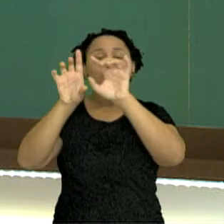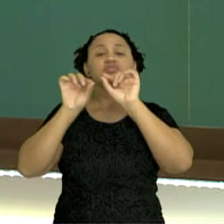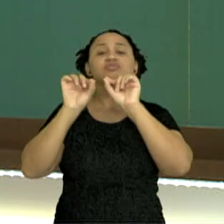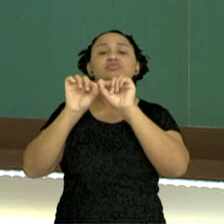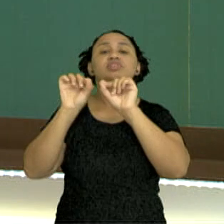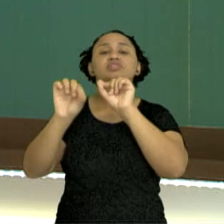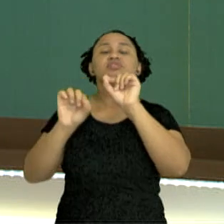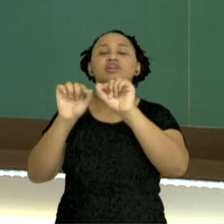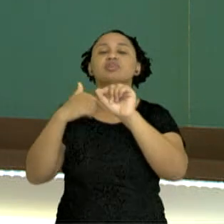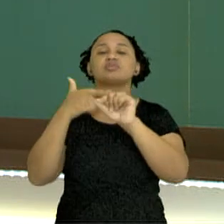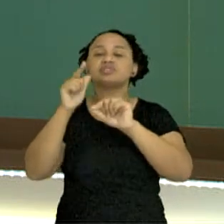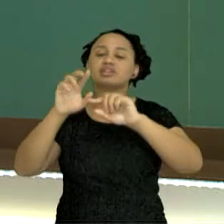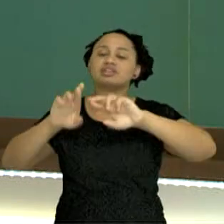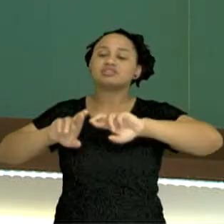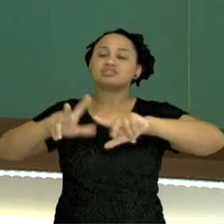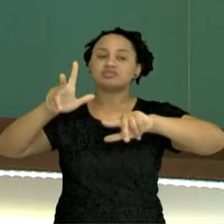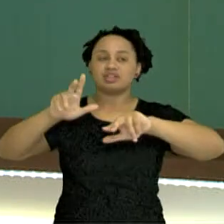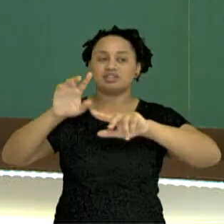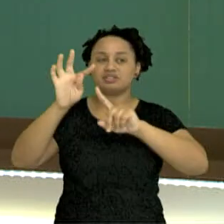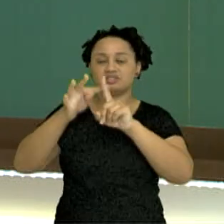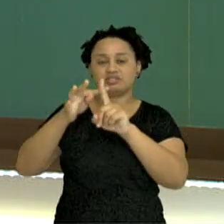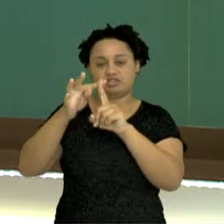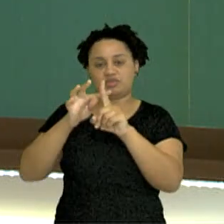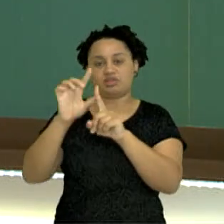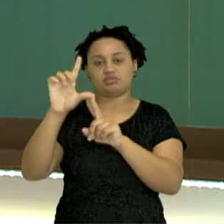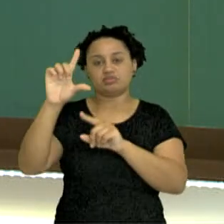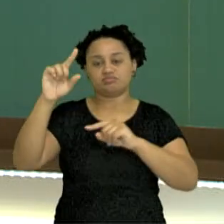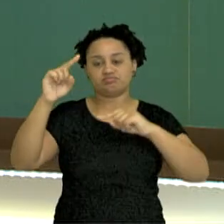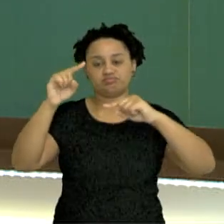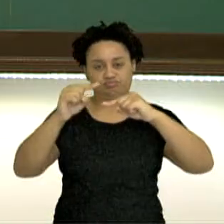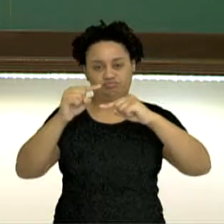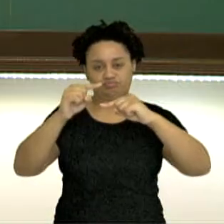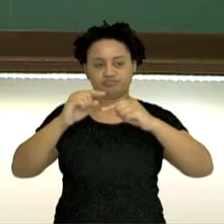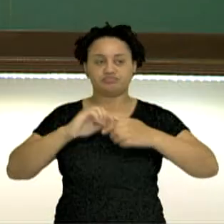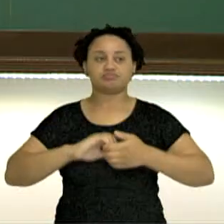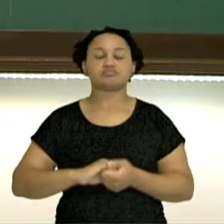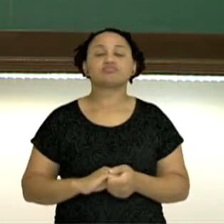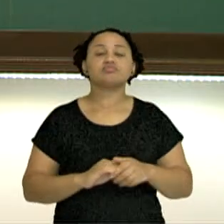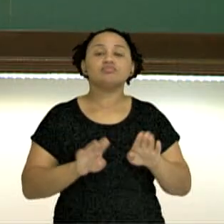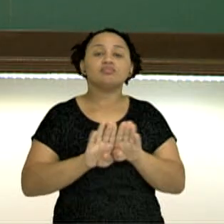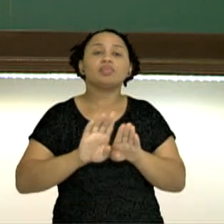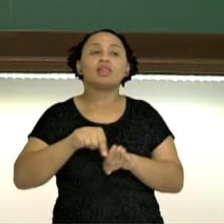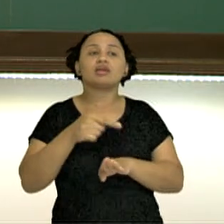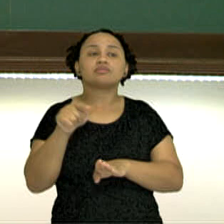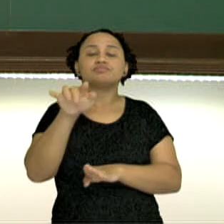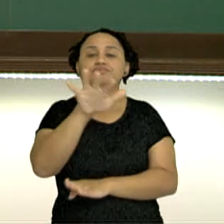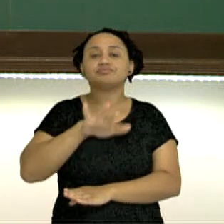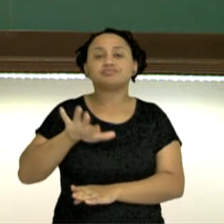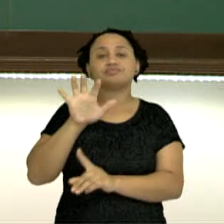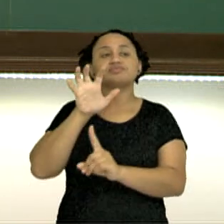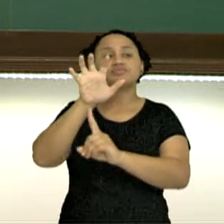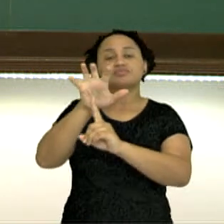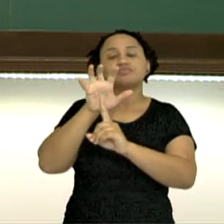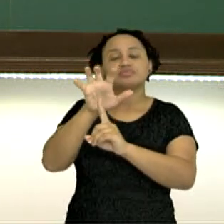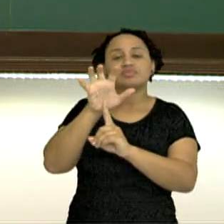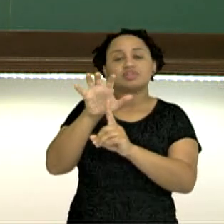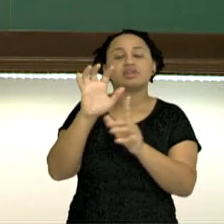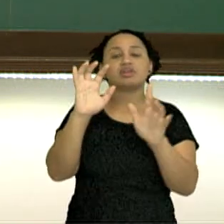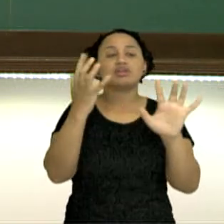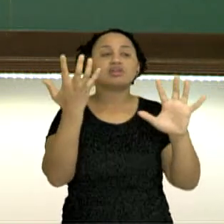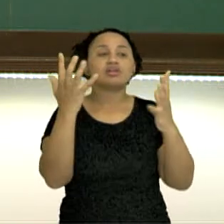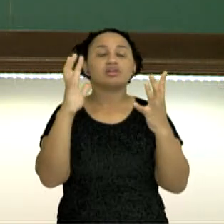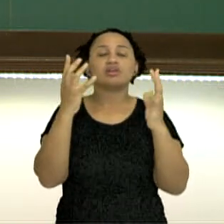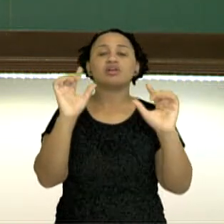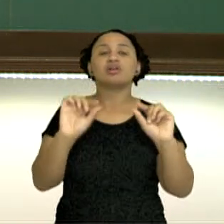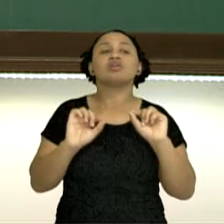uma amplitude térmica menor. E uma outra condição que vai influenciar no clima também são as massas